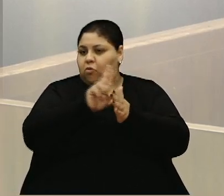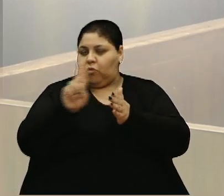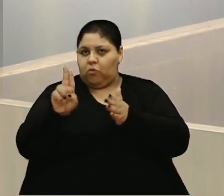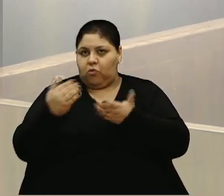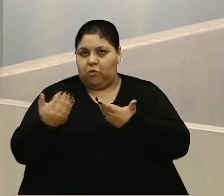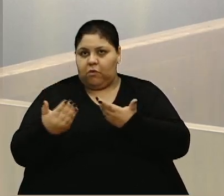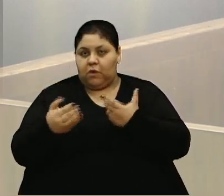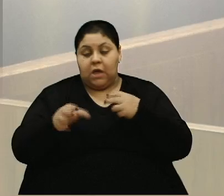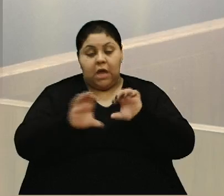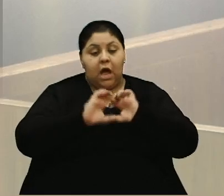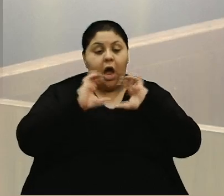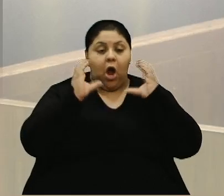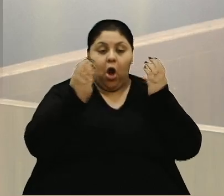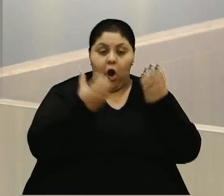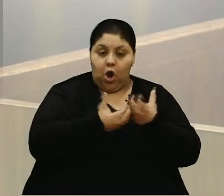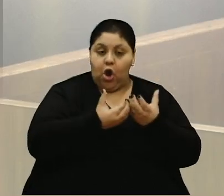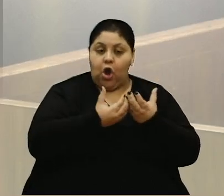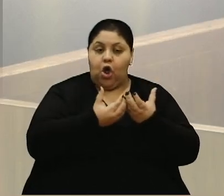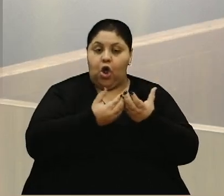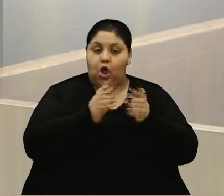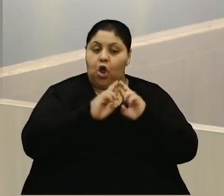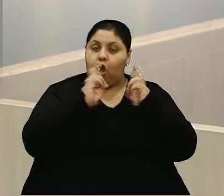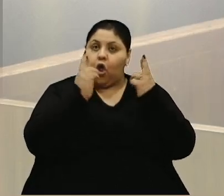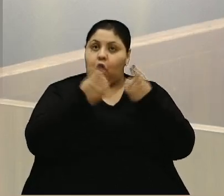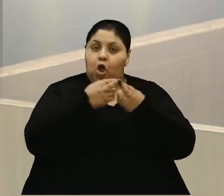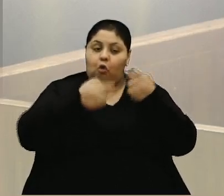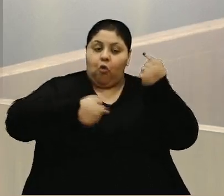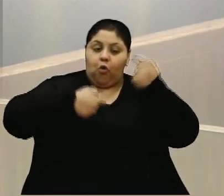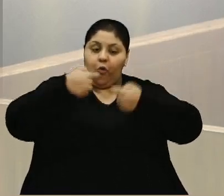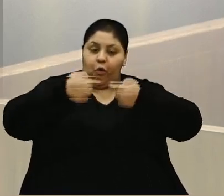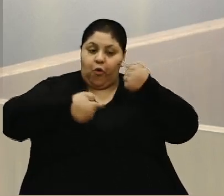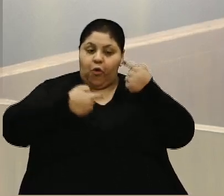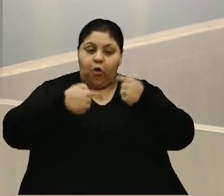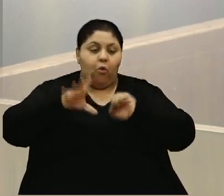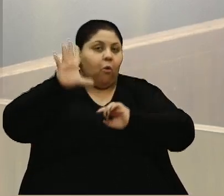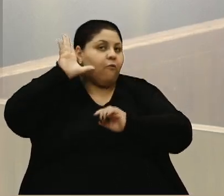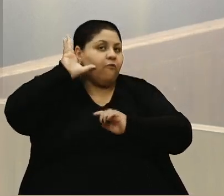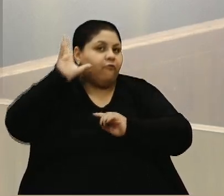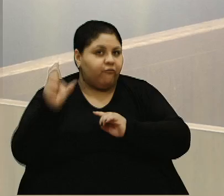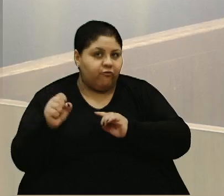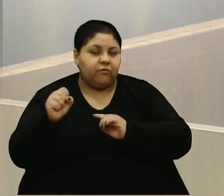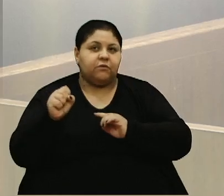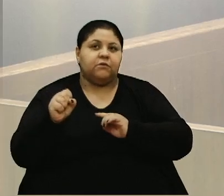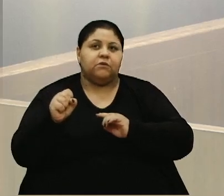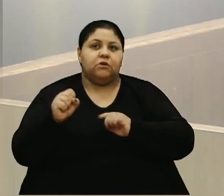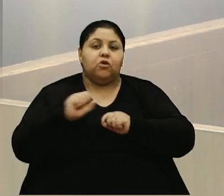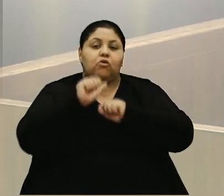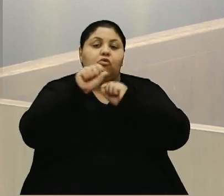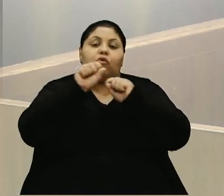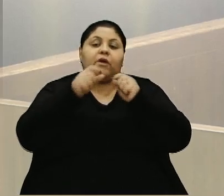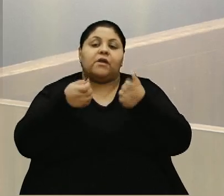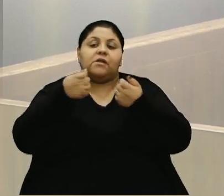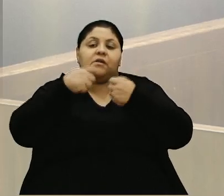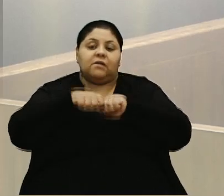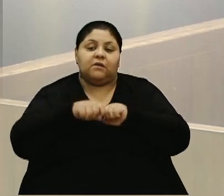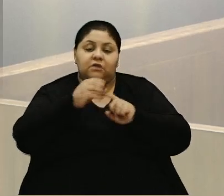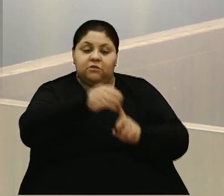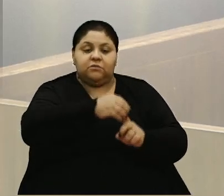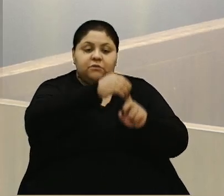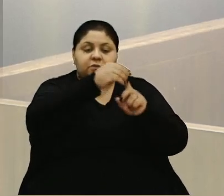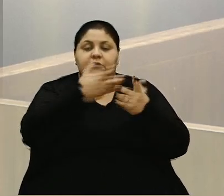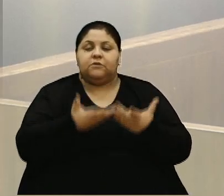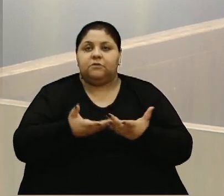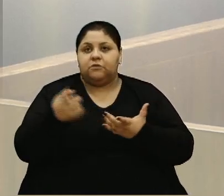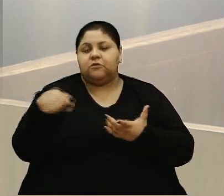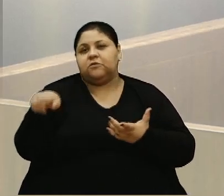a comunidade reunisse, debatesse, fosse ouvida sobre qual a necessidade, qual a prioridade,